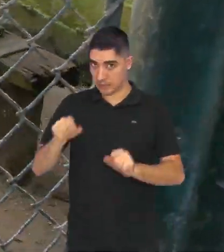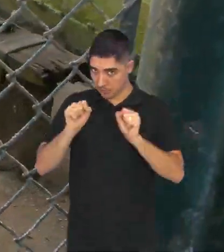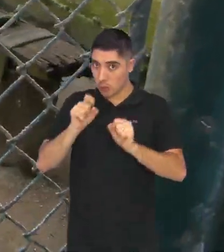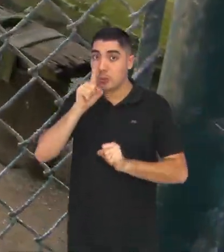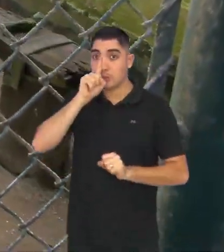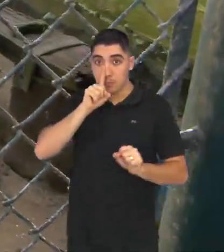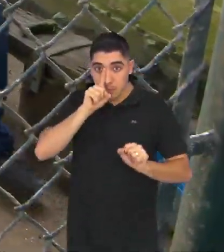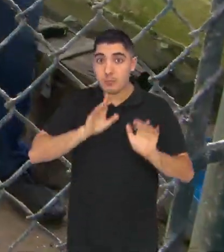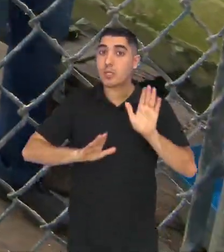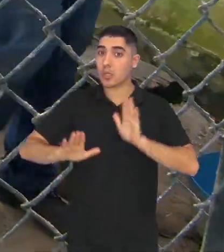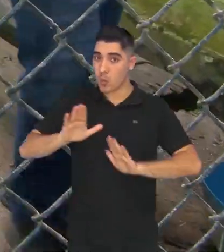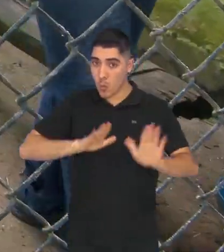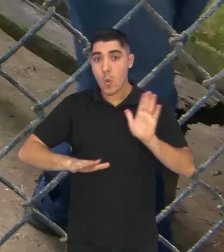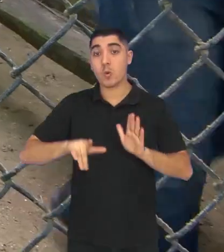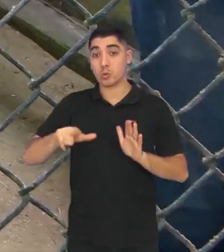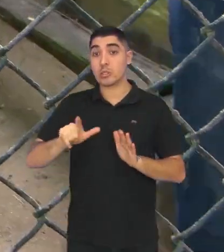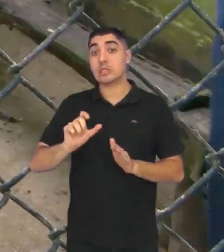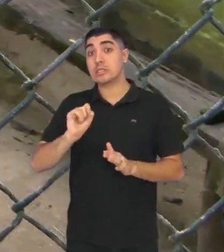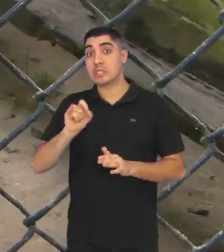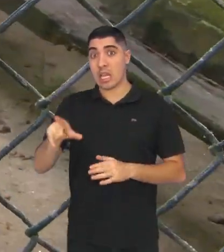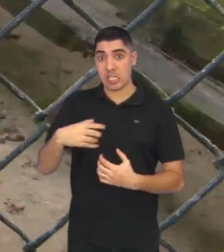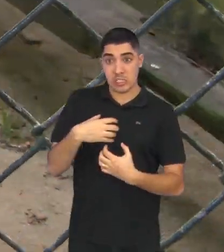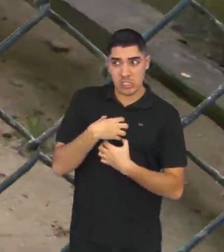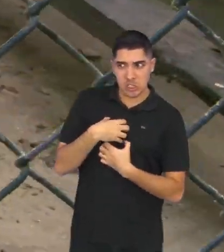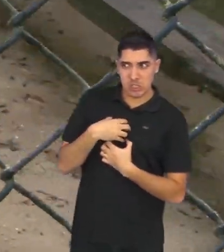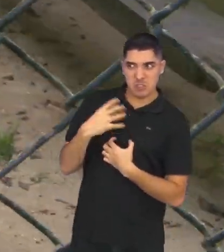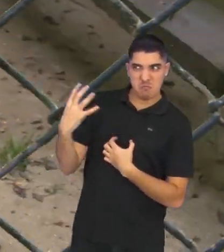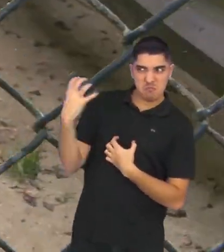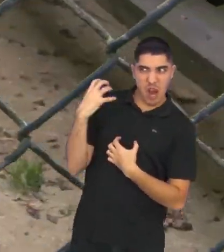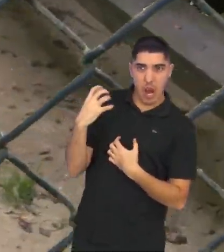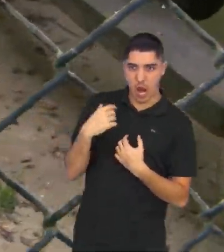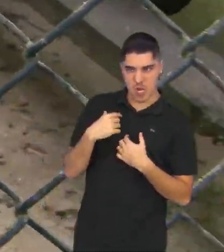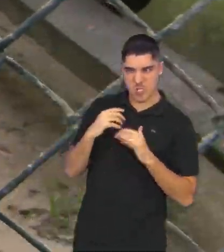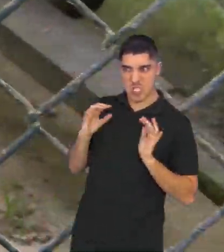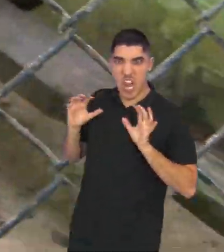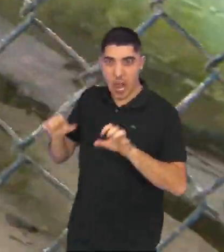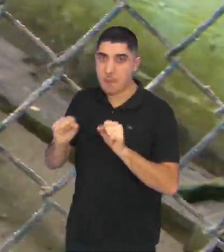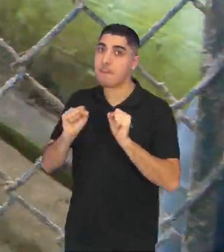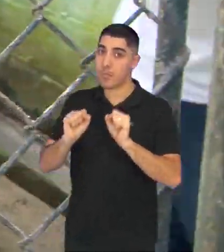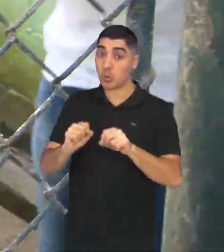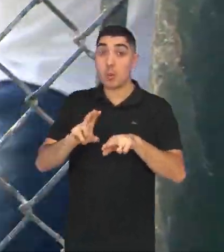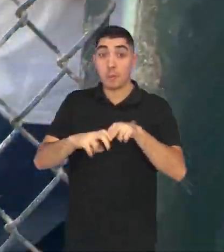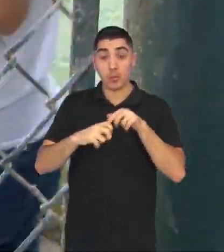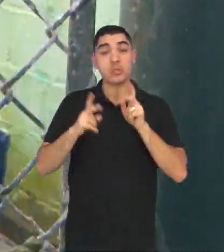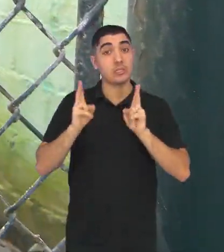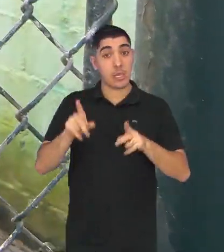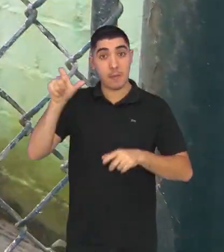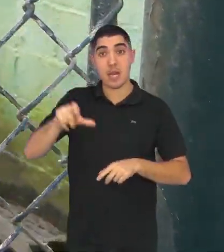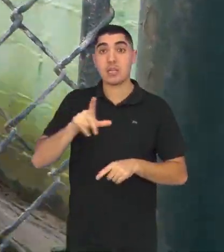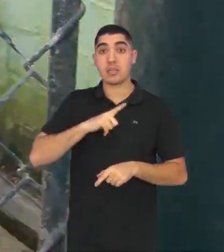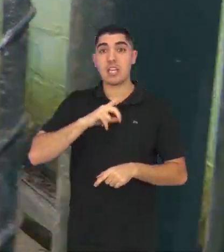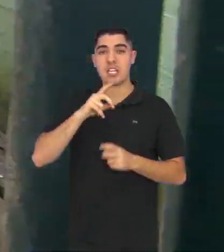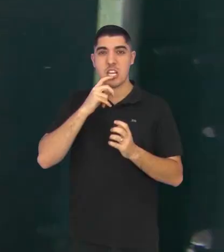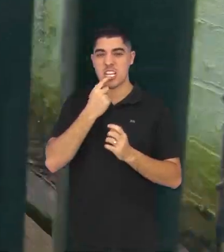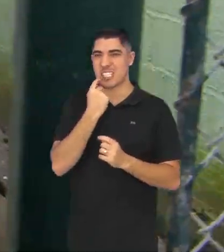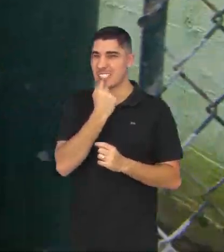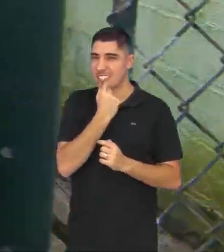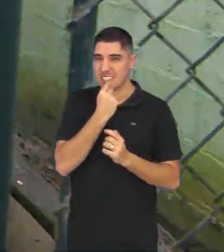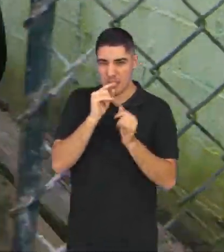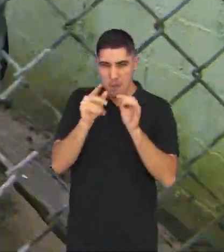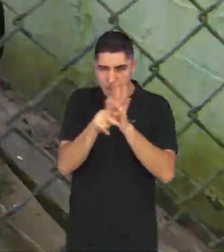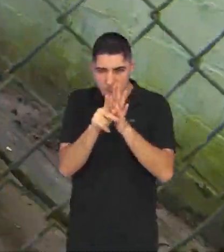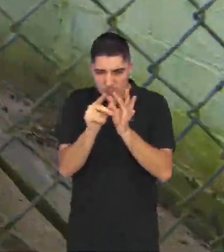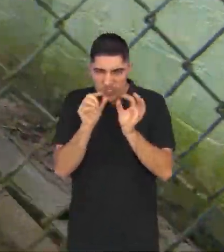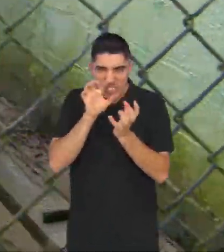podem ser perigosos em alguma situação em que se sentirem ameaçados. E para isso, utilizam a mordida de